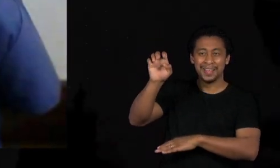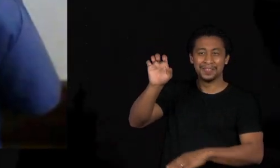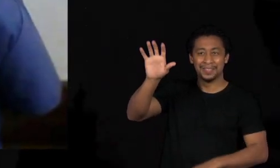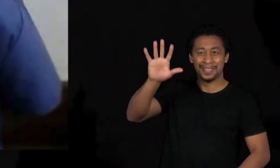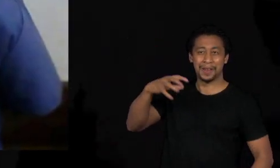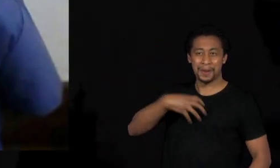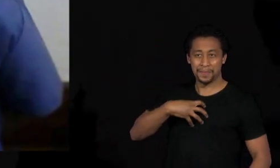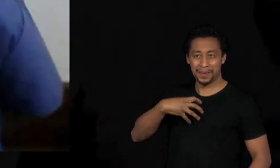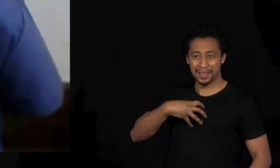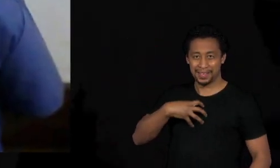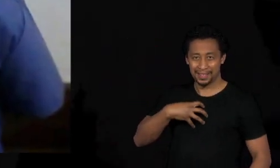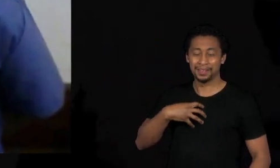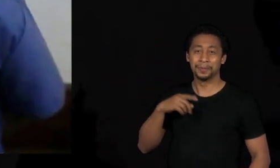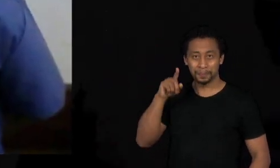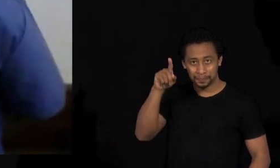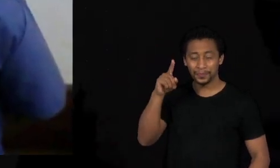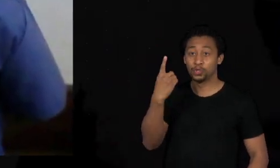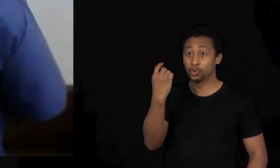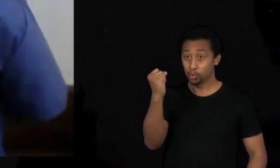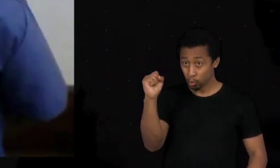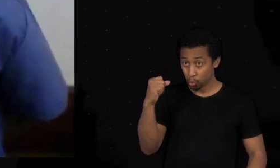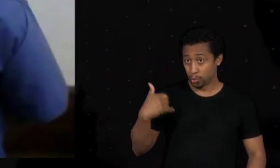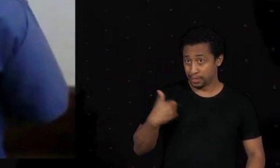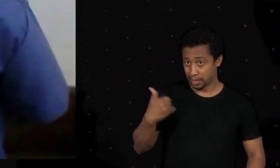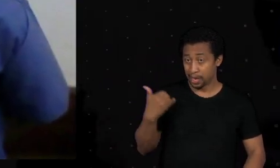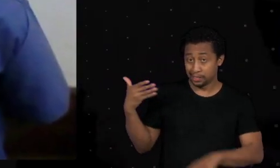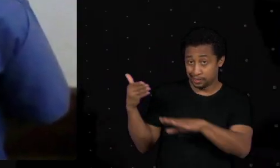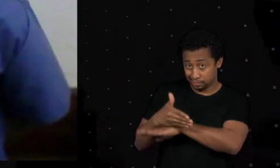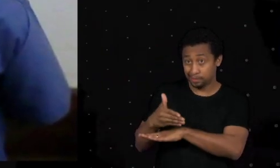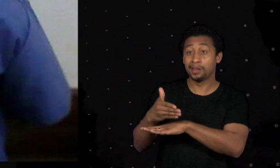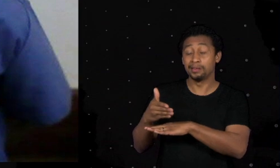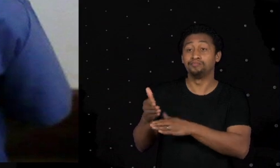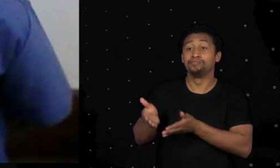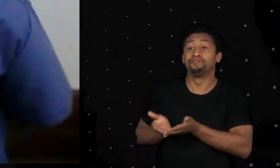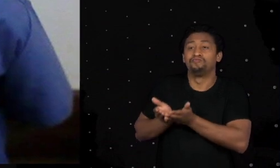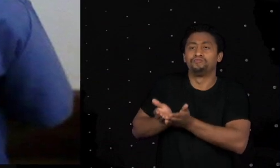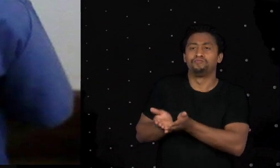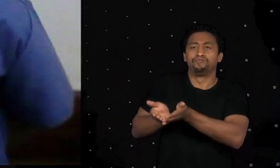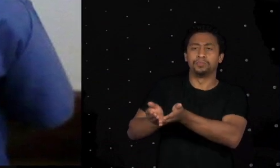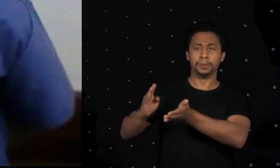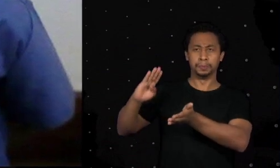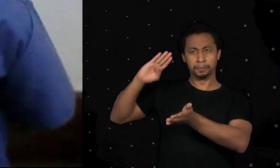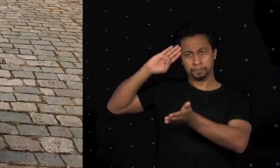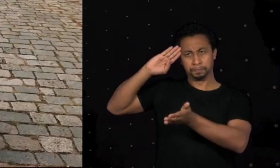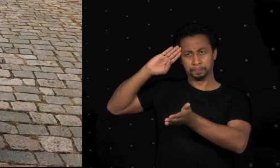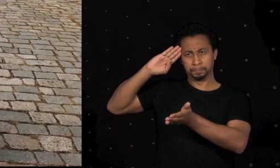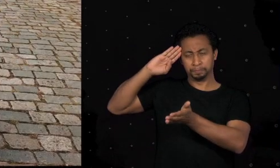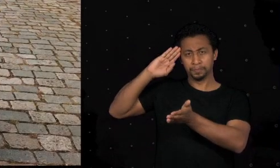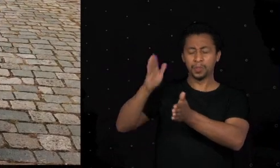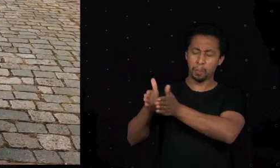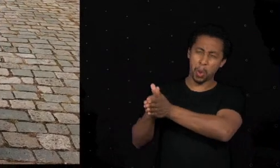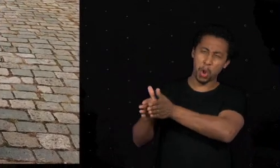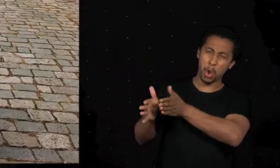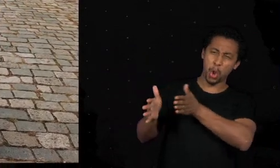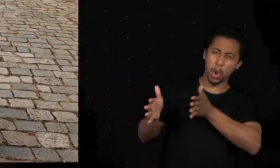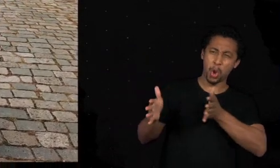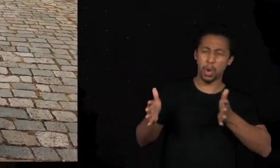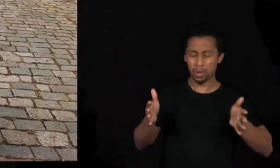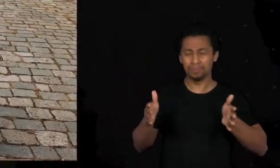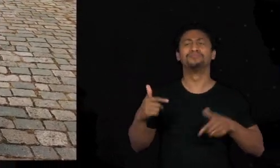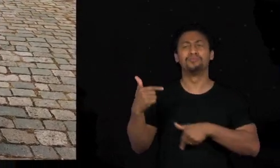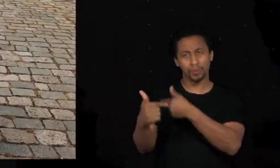passei 14 anos na Marinha, hoje eu tenho 33 anos, então foi um bom tempo da minha vida sendo militar,